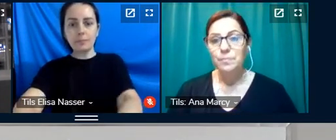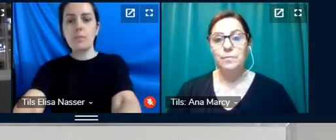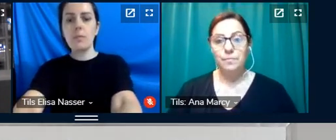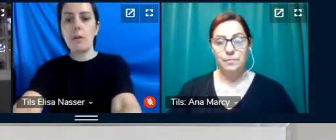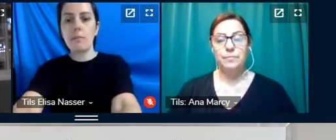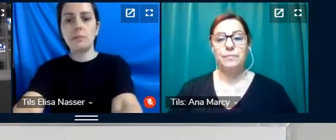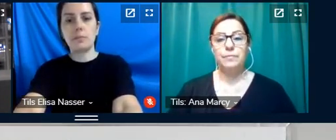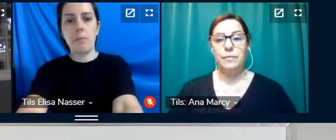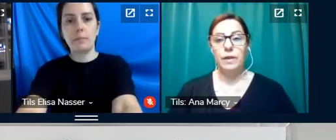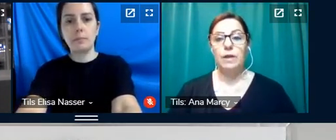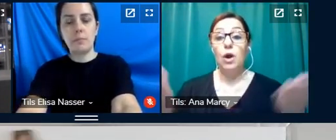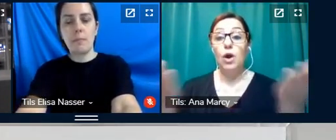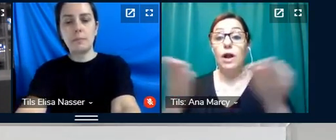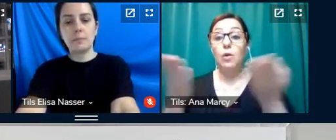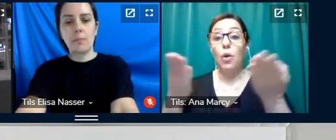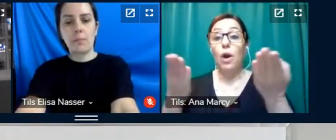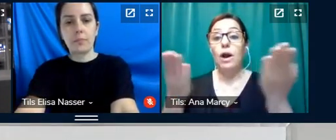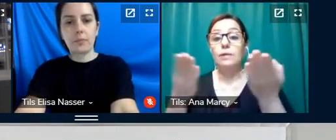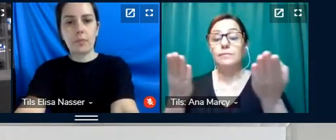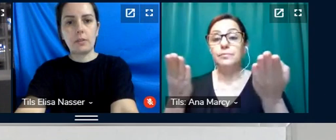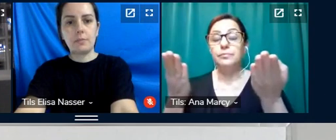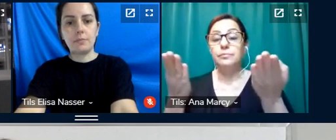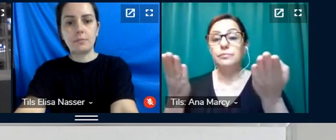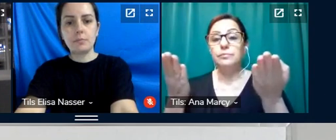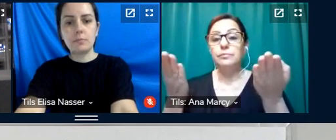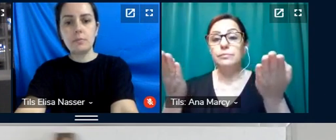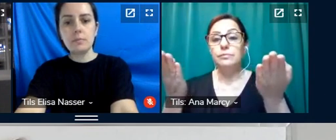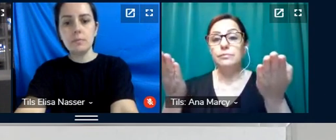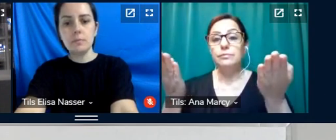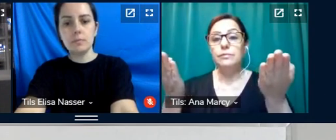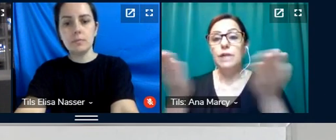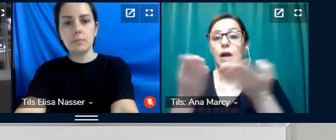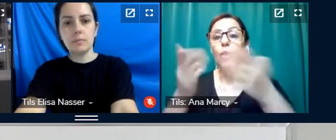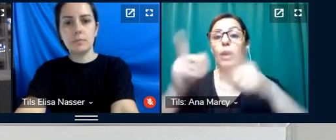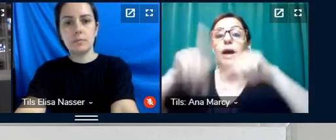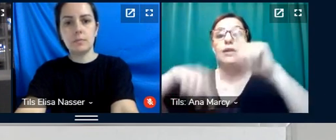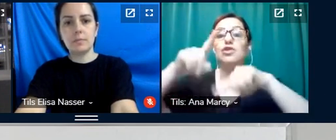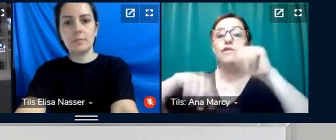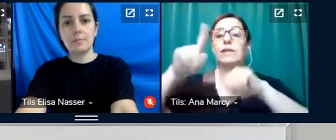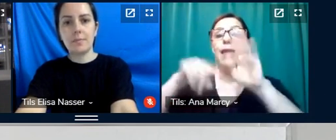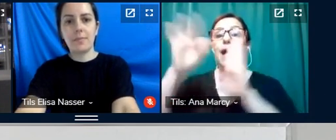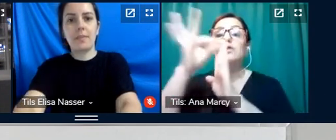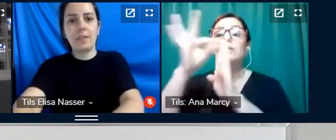Beleza. Vou botar aqui a atividade para frequência.